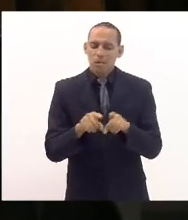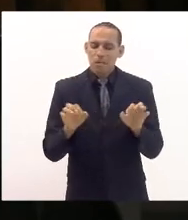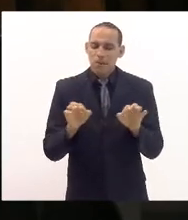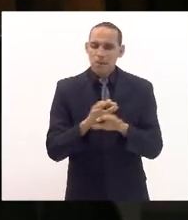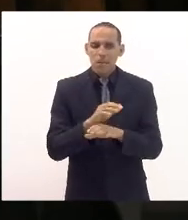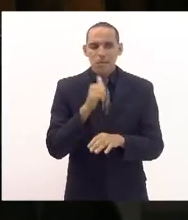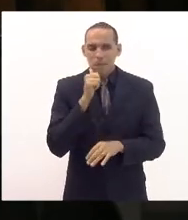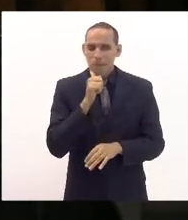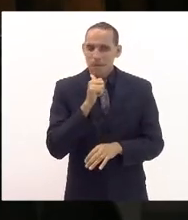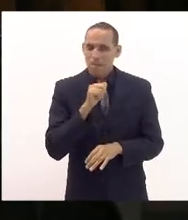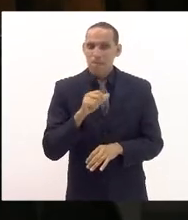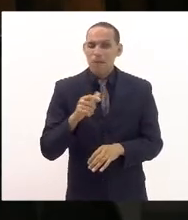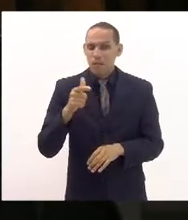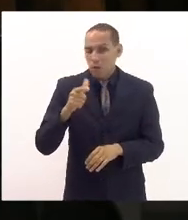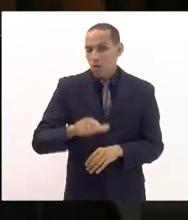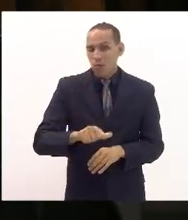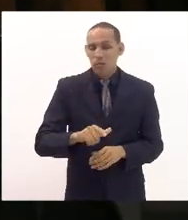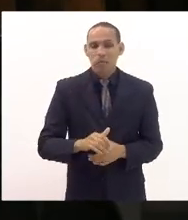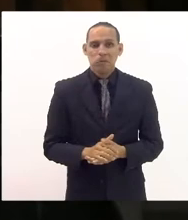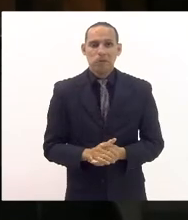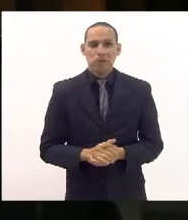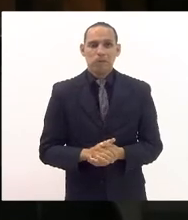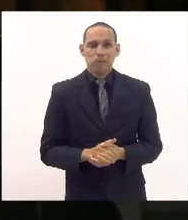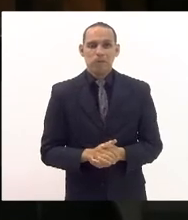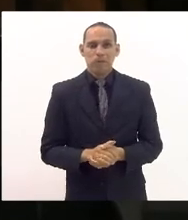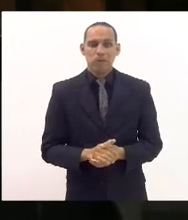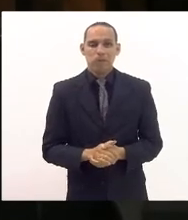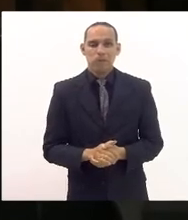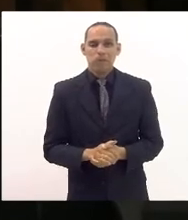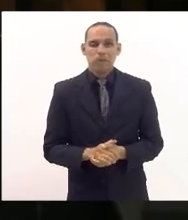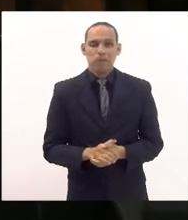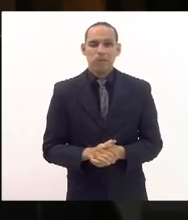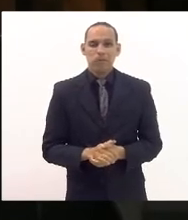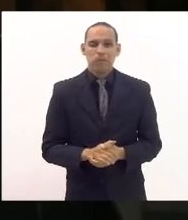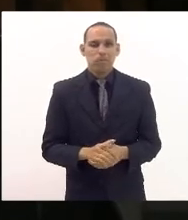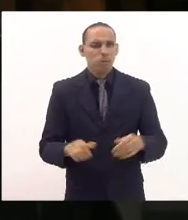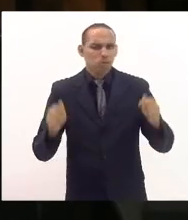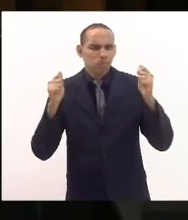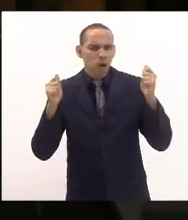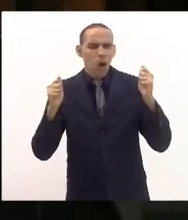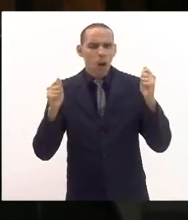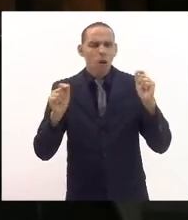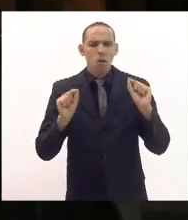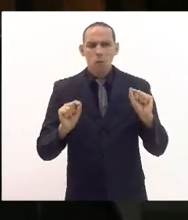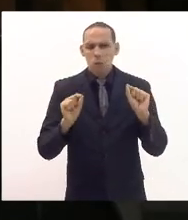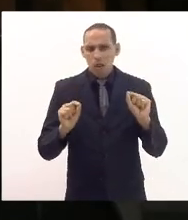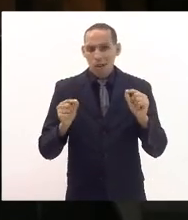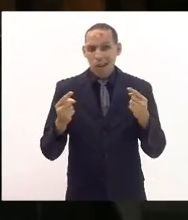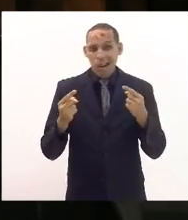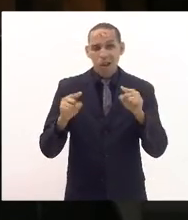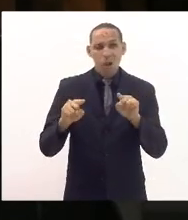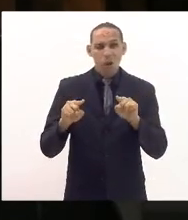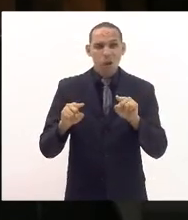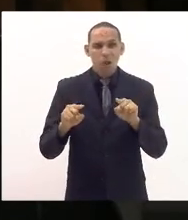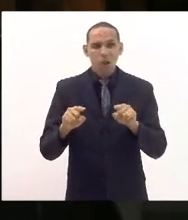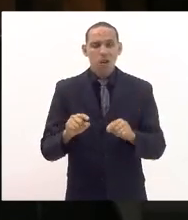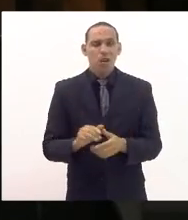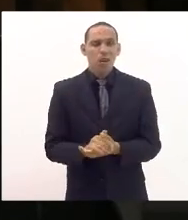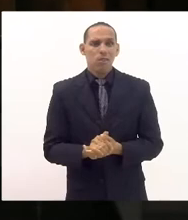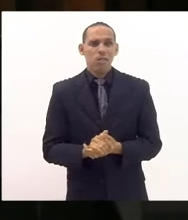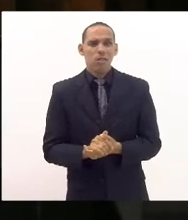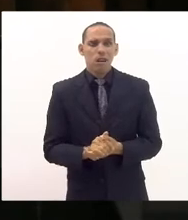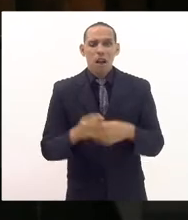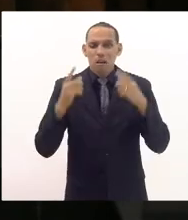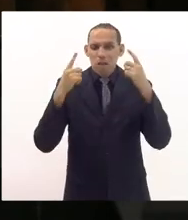Presidente também mais uma vez protestar contra a barbárie